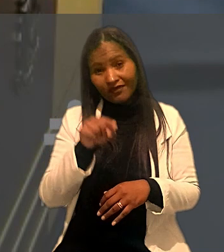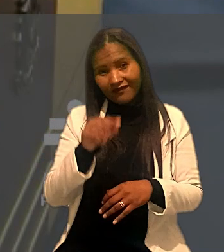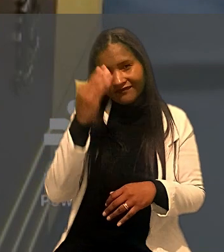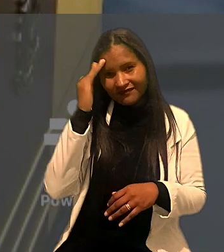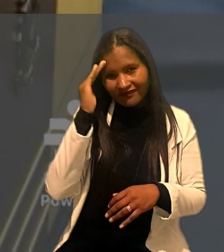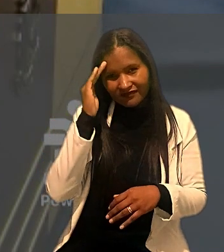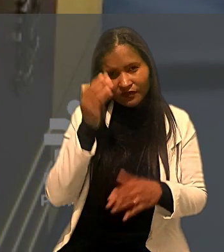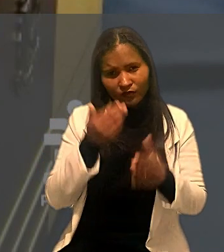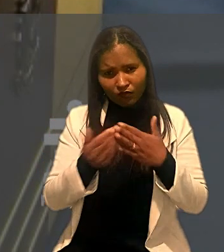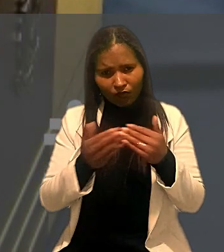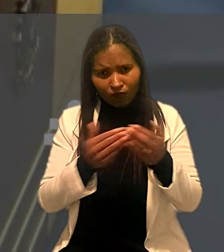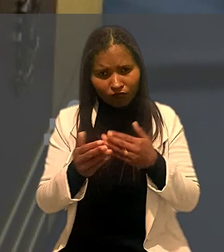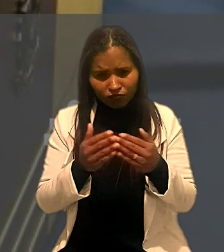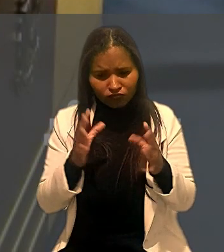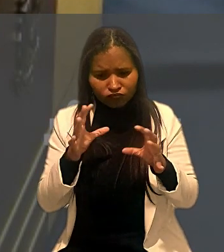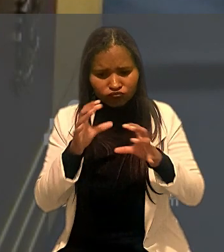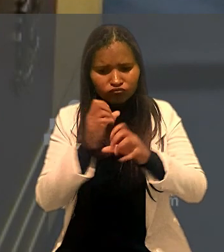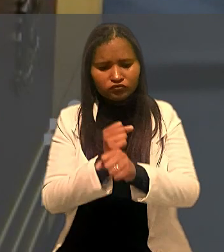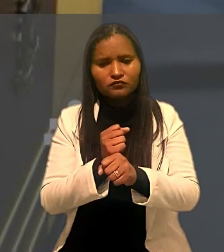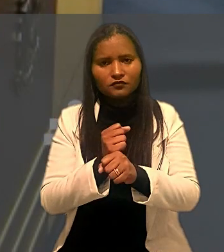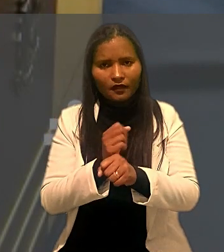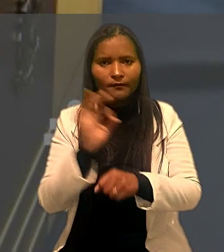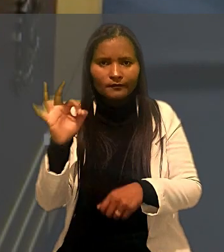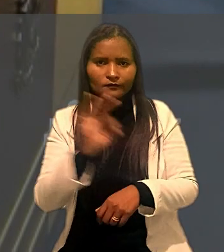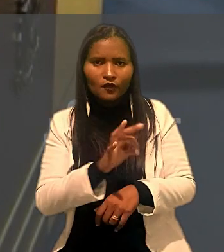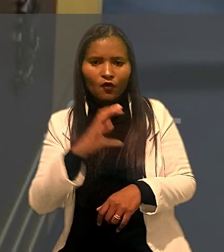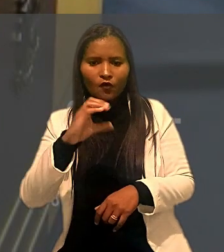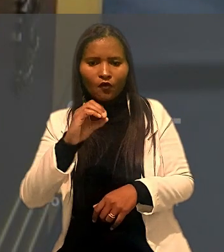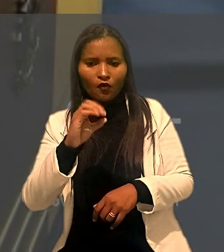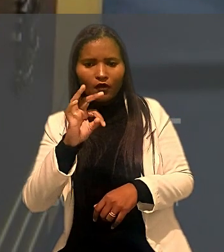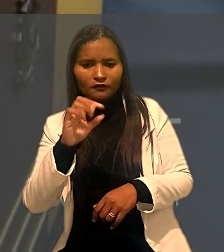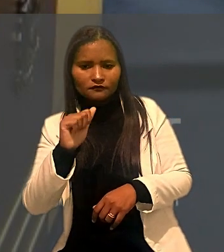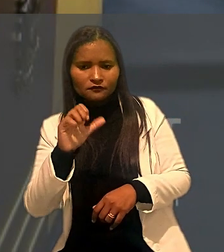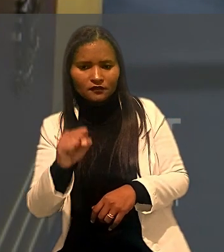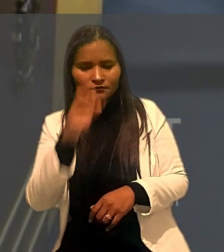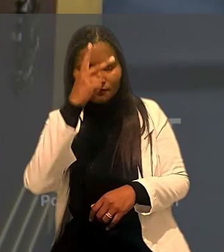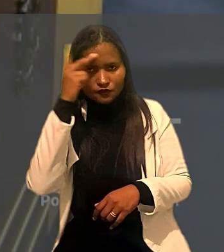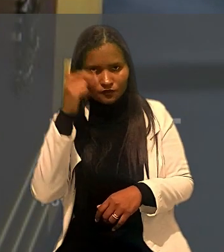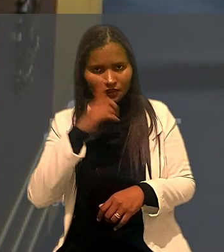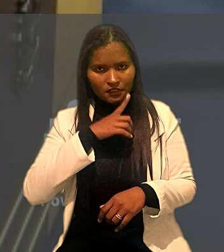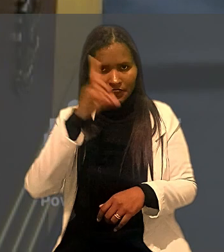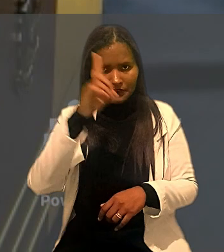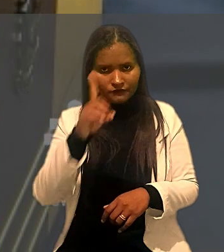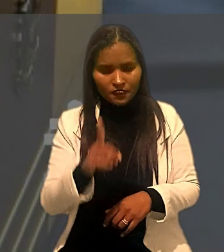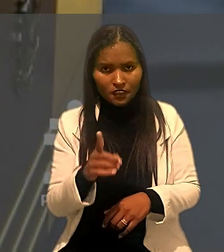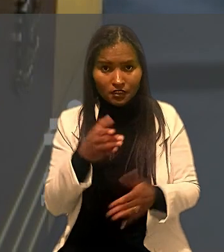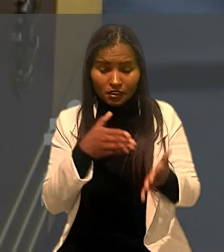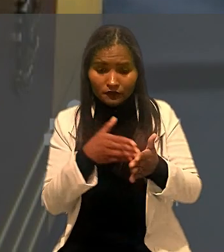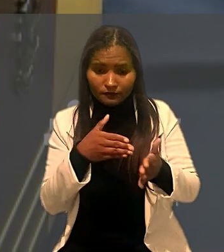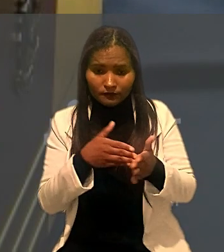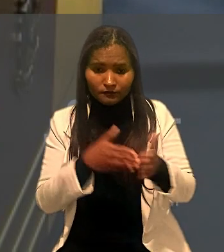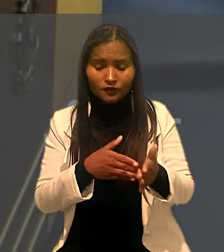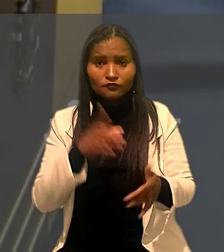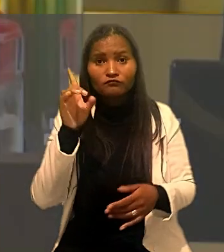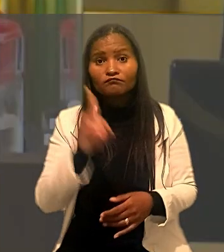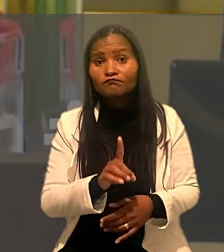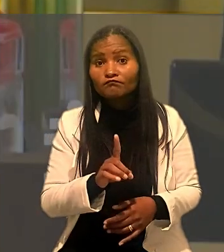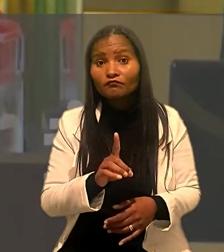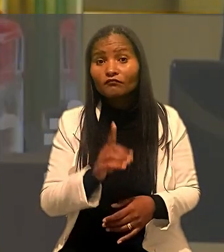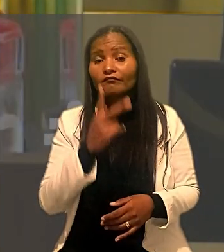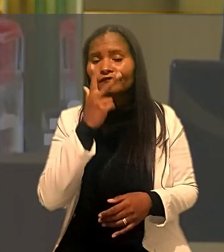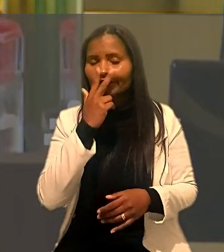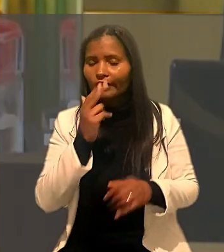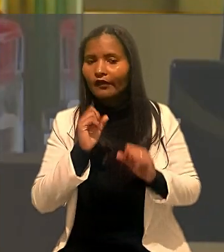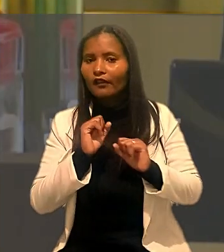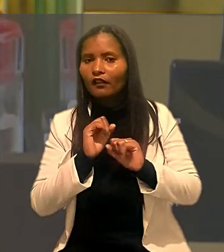qualquer forma de cálculo do percentual destinado às cotas de inclusão das pessoas com deficiência que limite esse direito